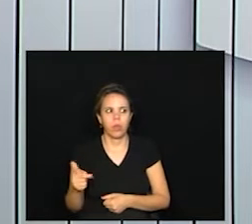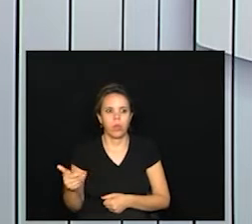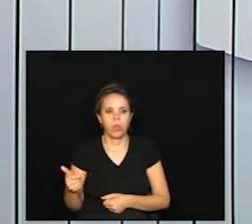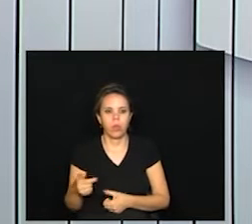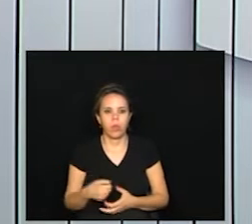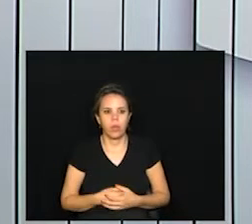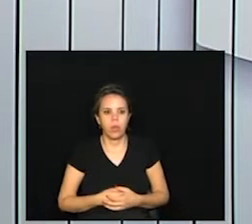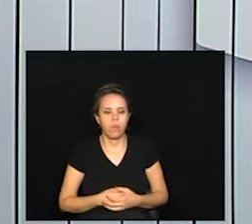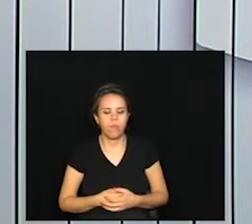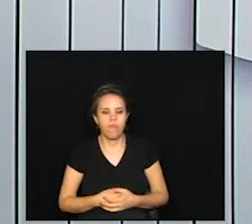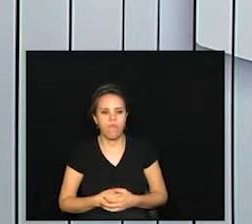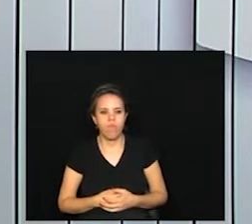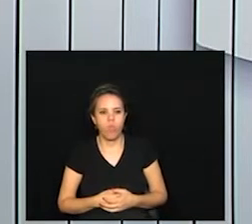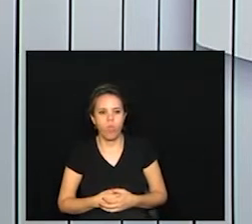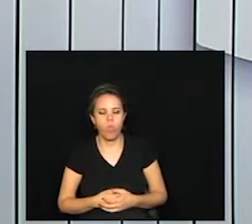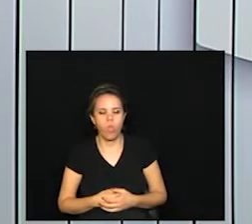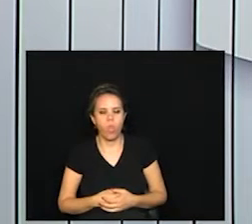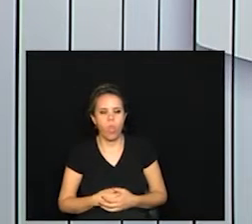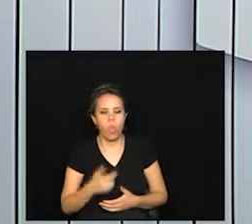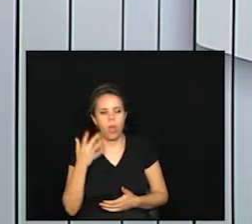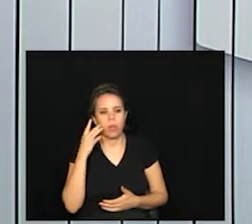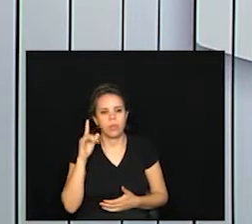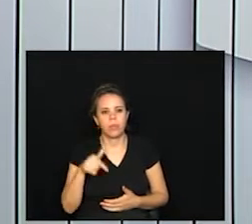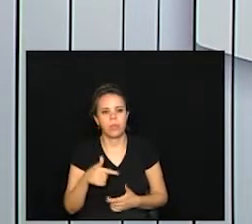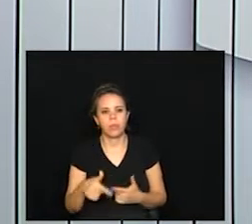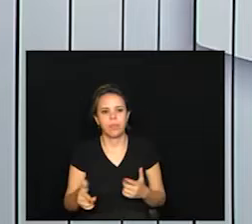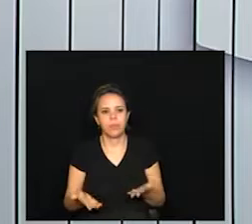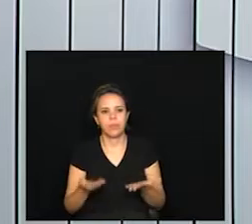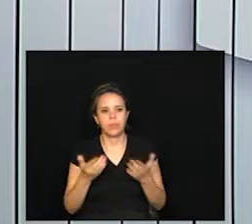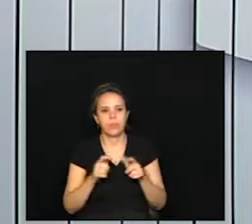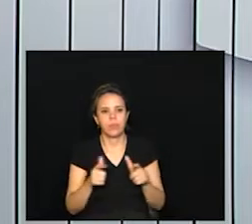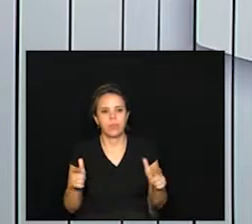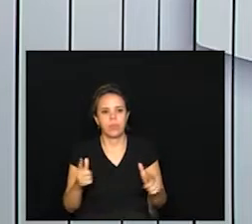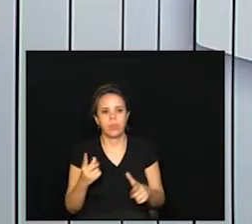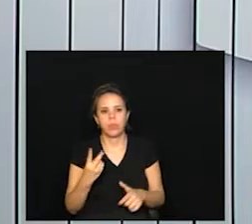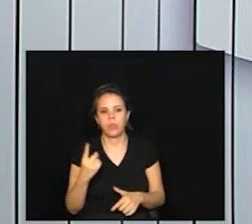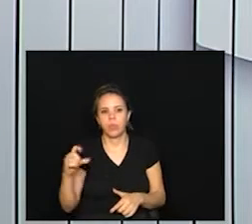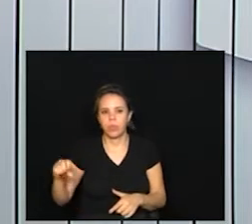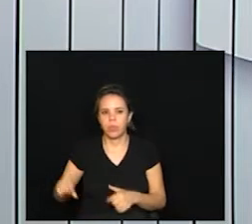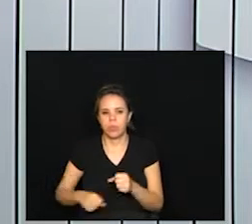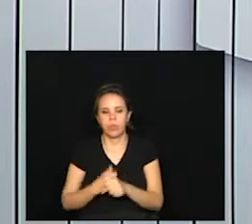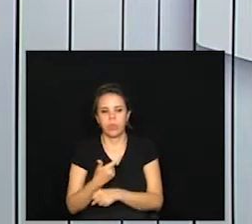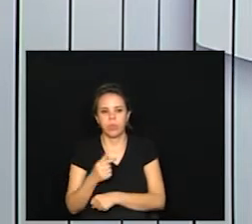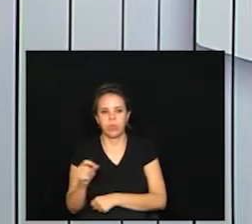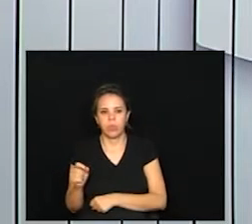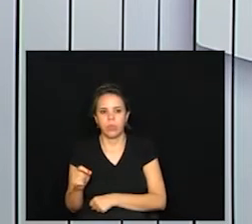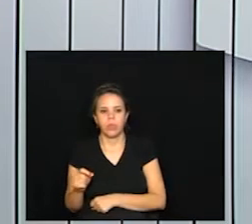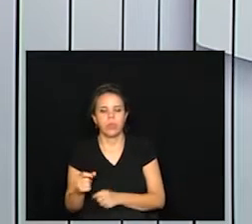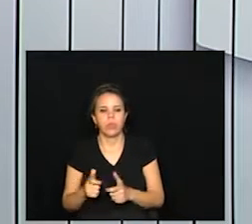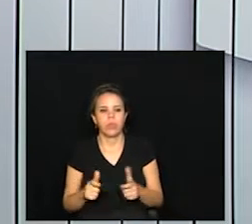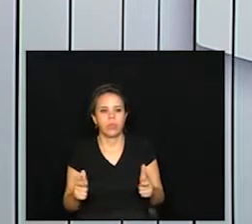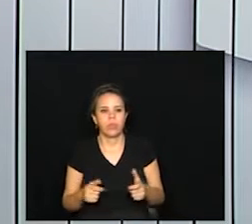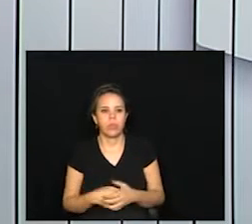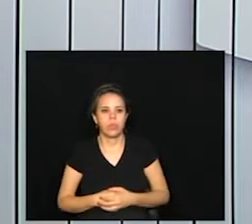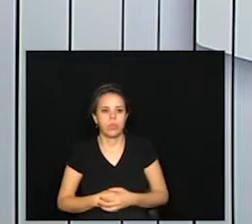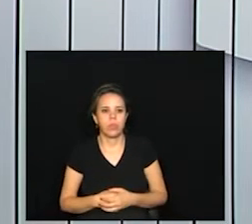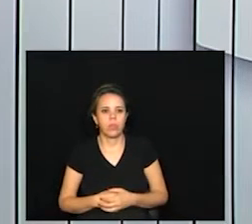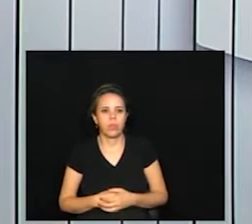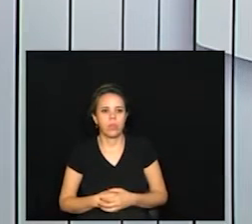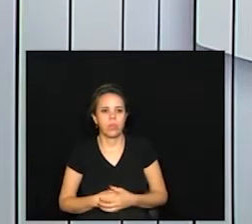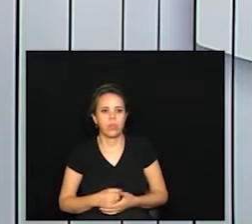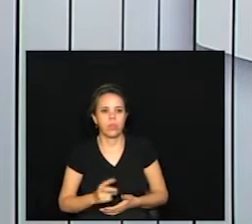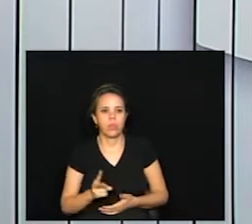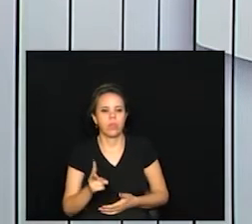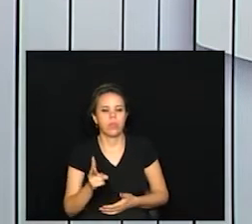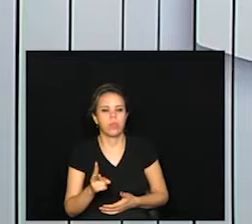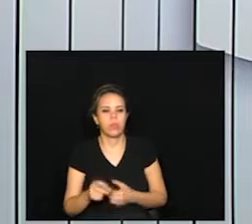8.592. Então, a que você atribui esta alta de 2019 para 2020, que foi muito grande, e essa